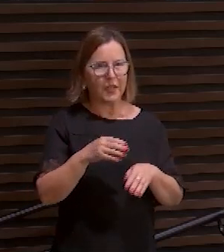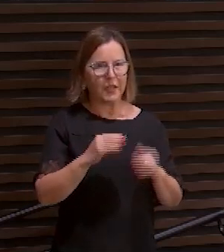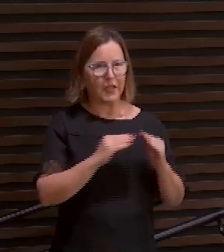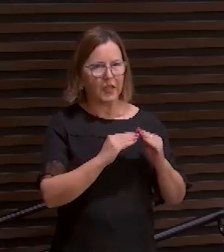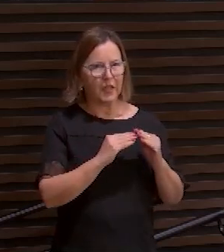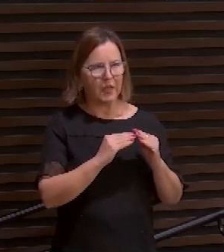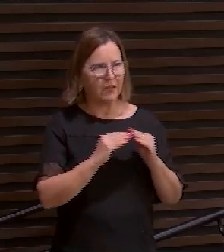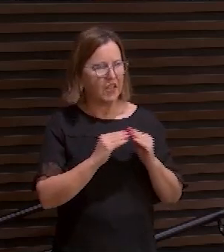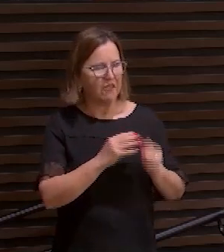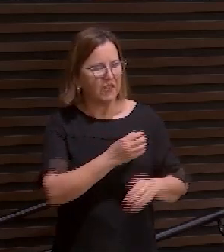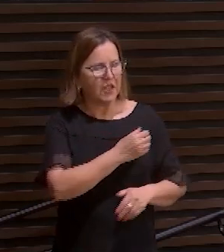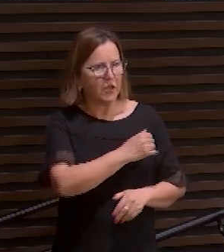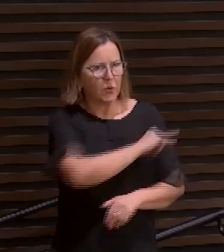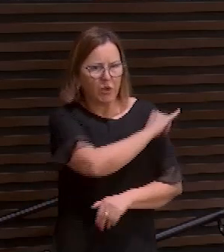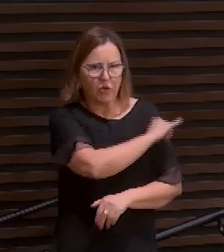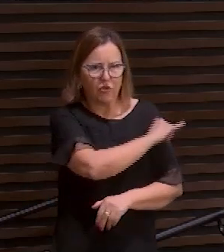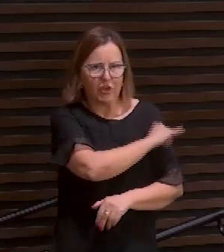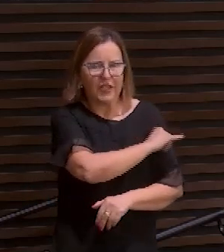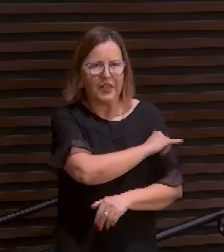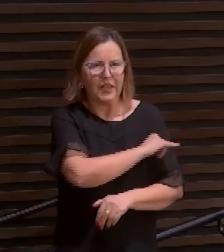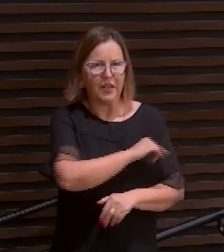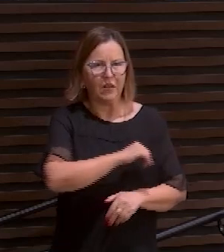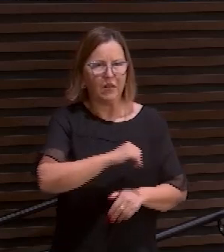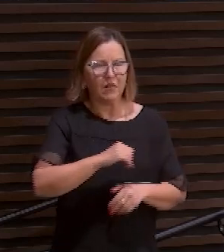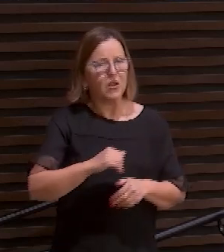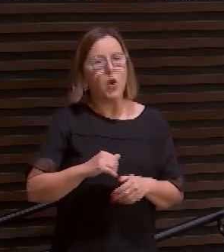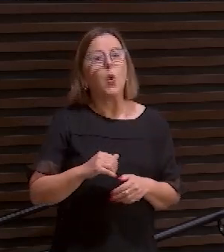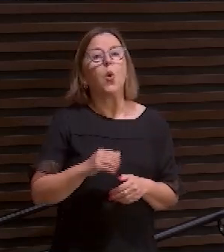conhecia a palavra de Deus. Mistério.